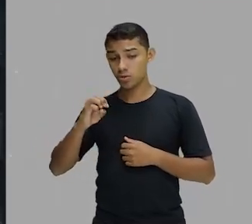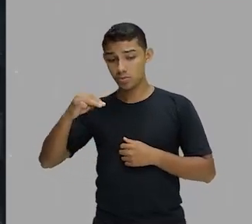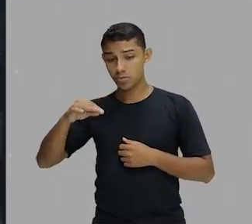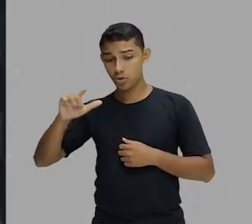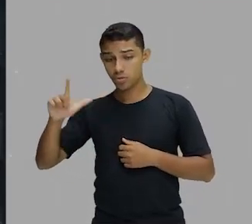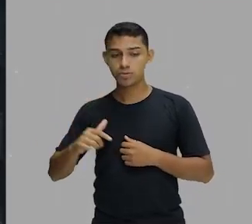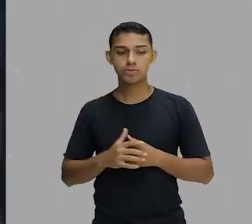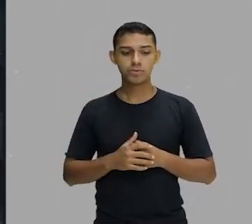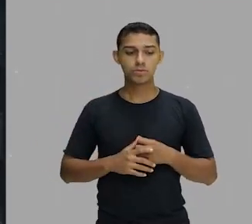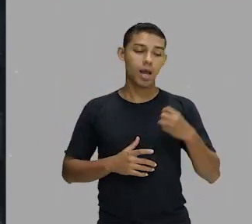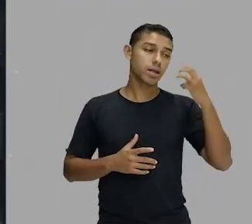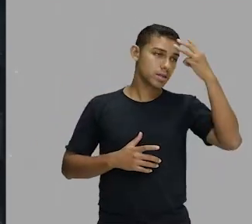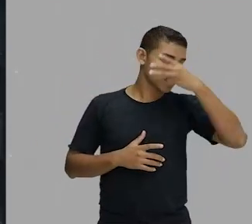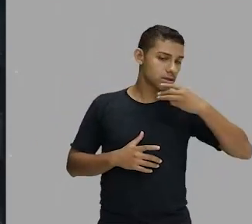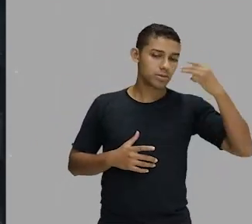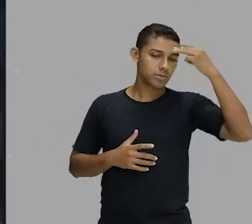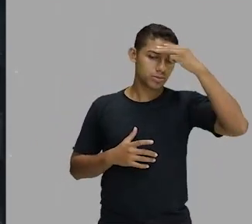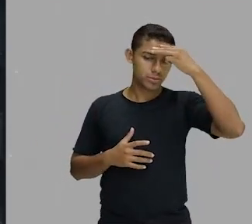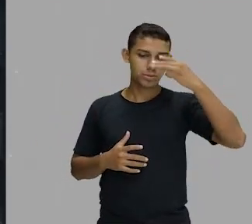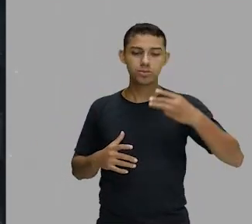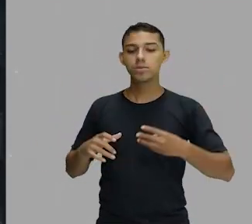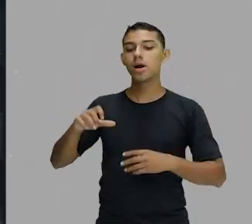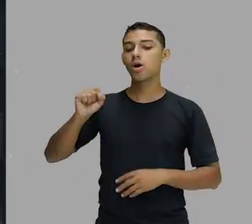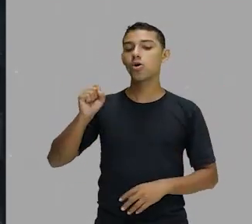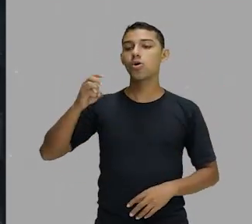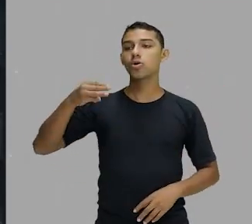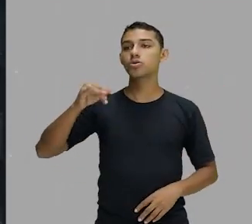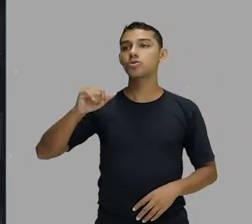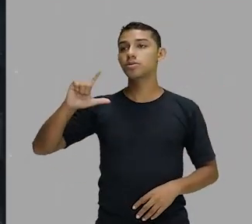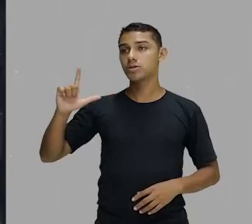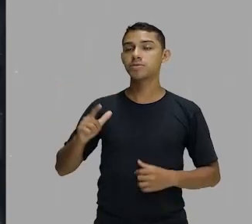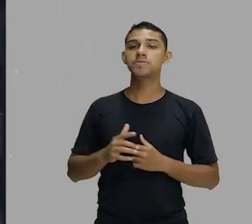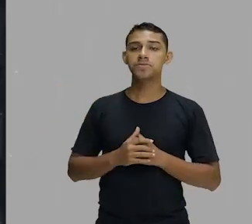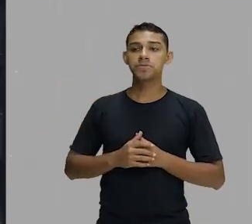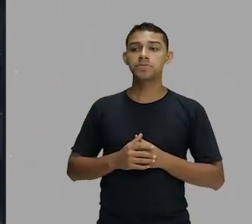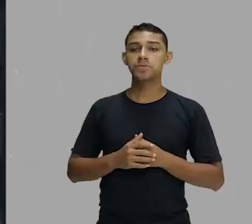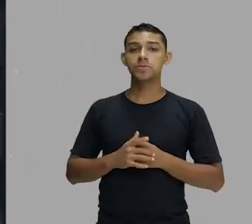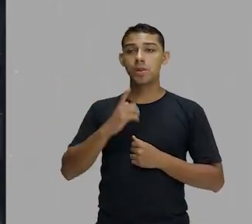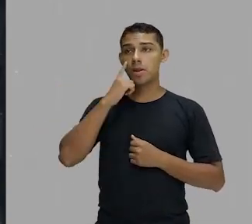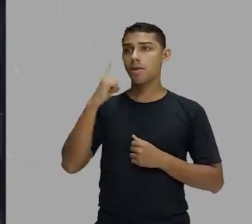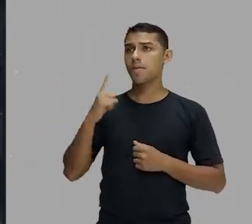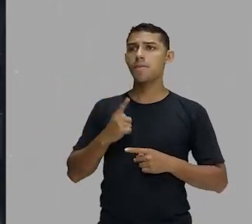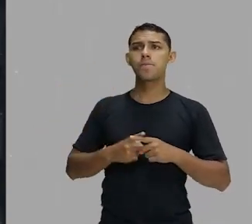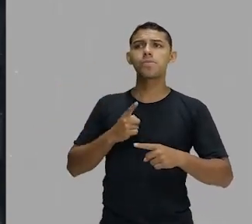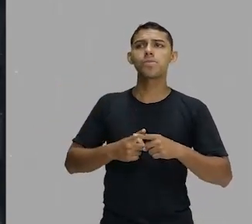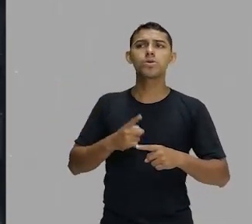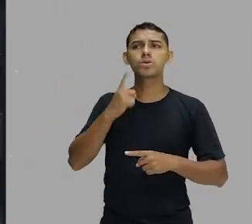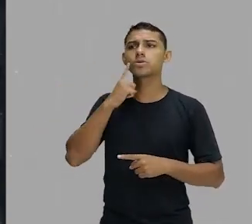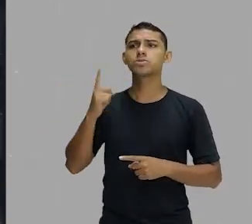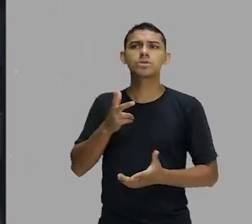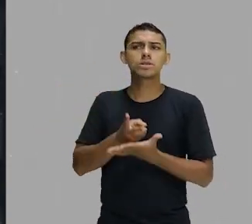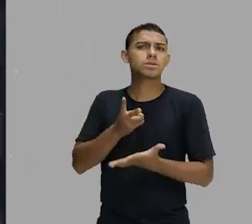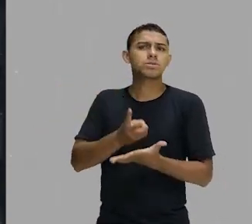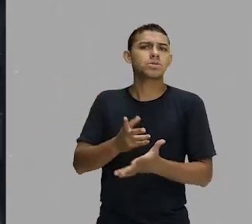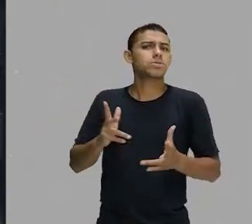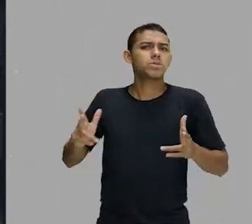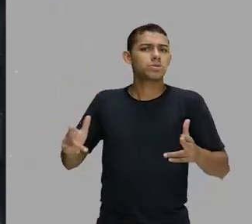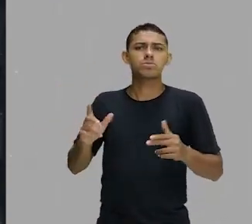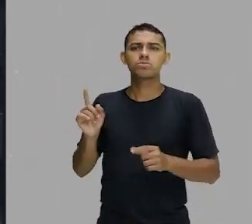hora? Dobrou. Então, eram 4000, passaram-se a ser 8000 bactérias. Por que esse valor não é sempre o